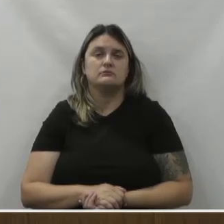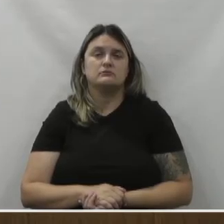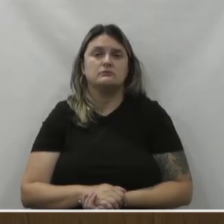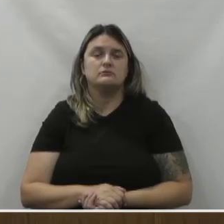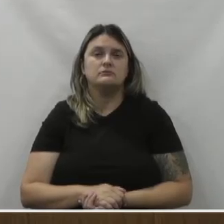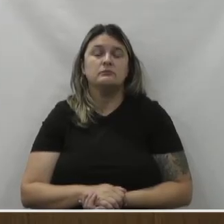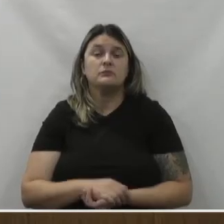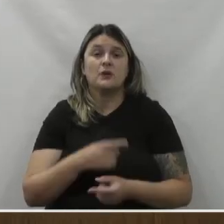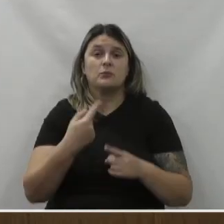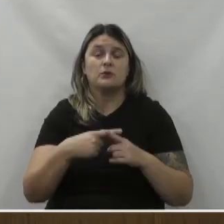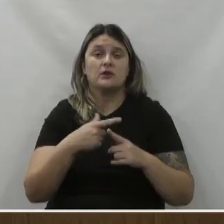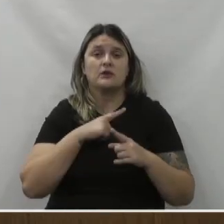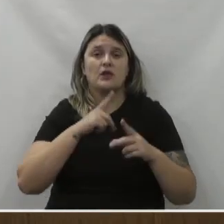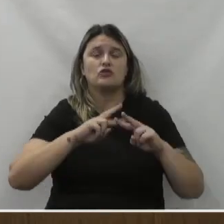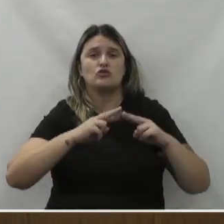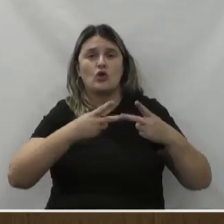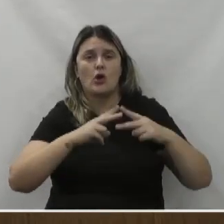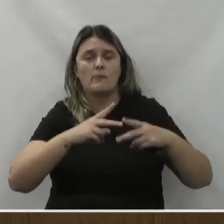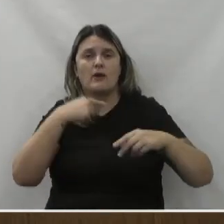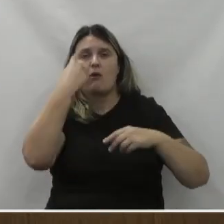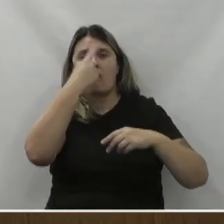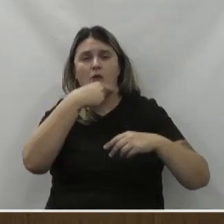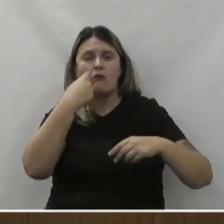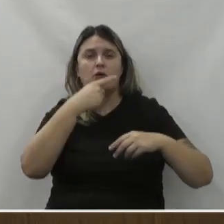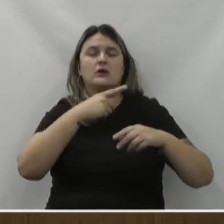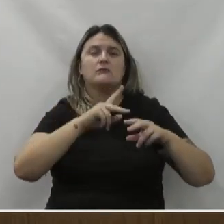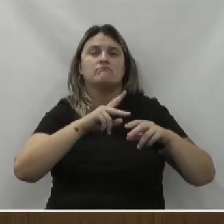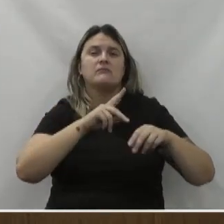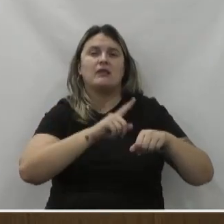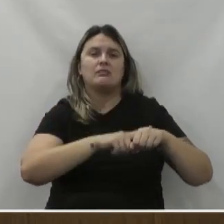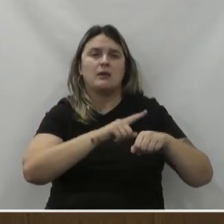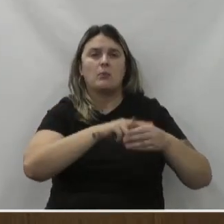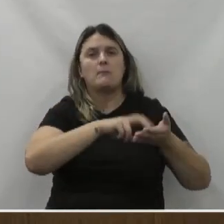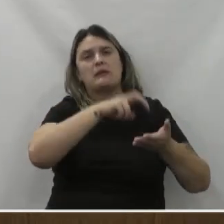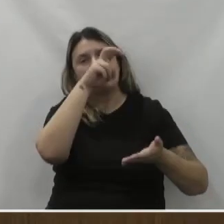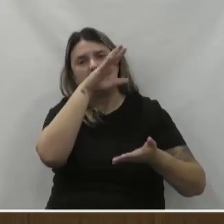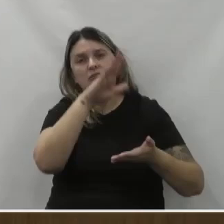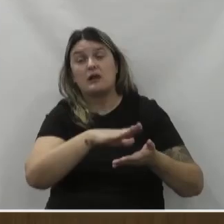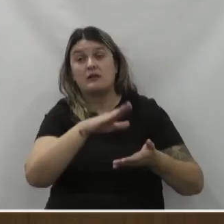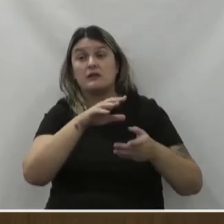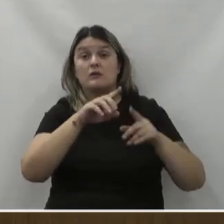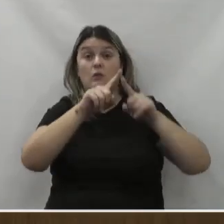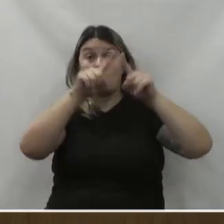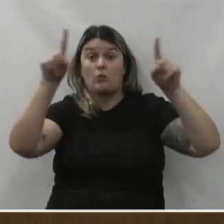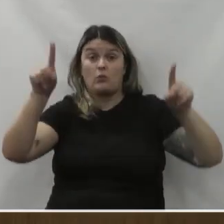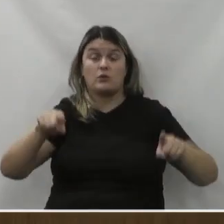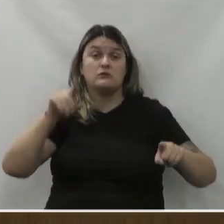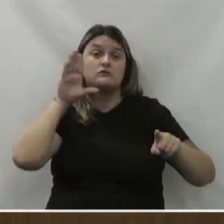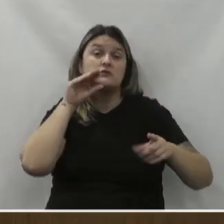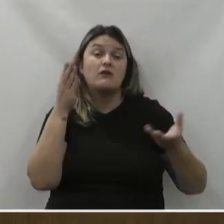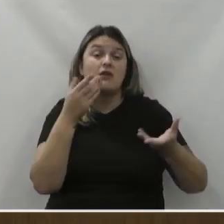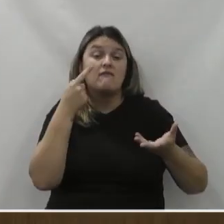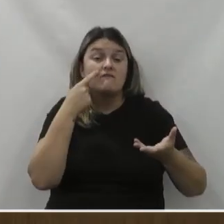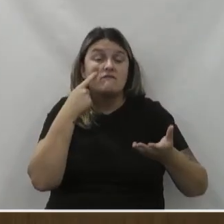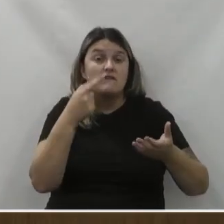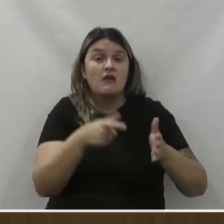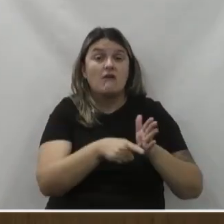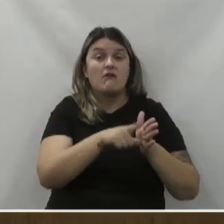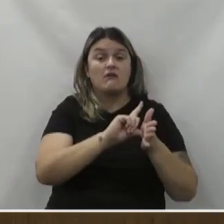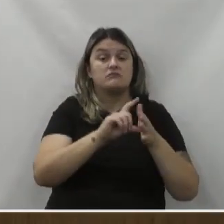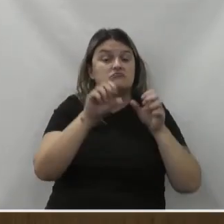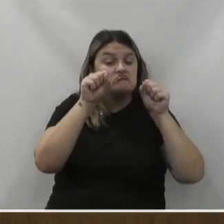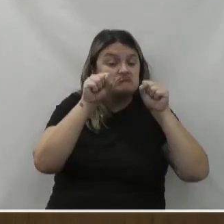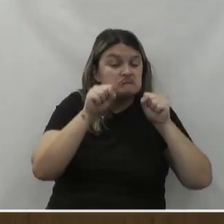de período, entre outros. Diante disso, é fundamental que o servidor tenha acesso antecipado ao demonstrativo,